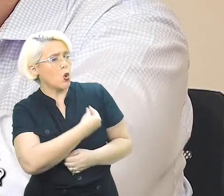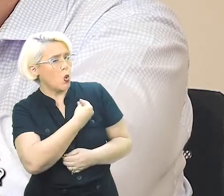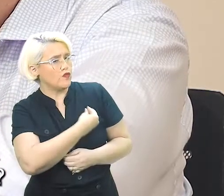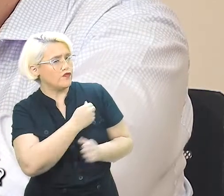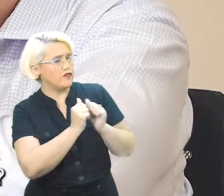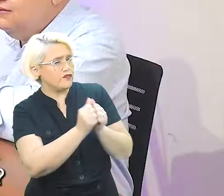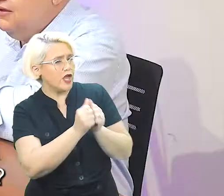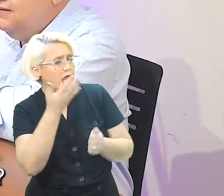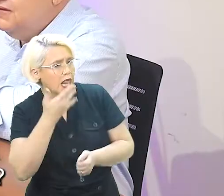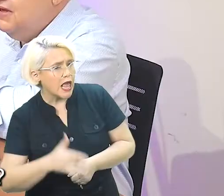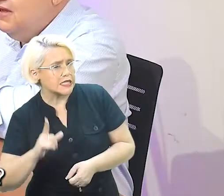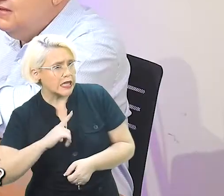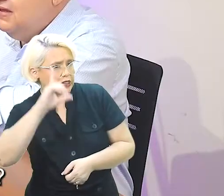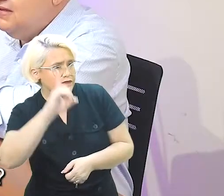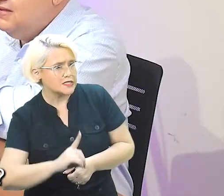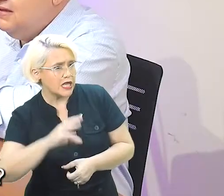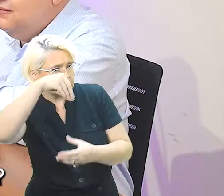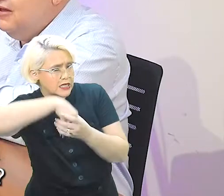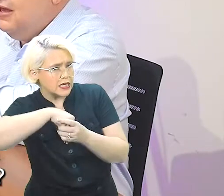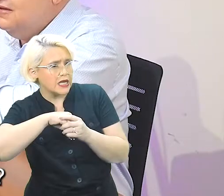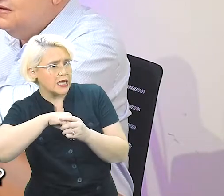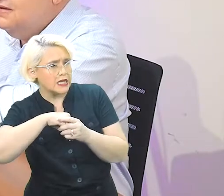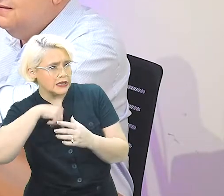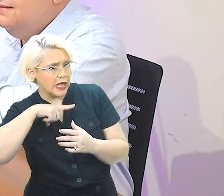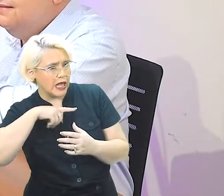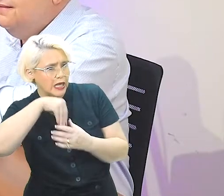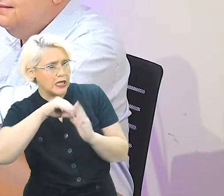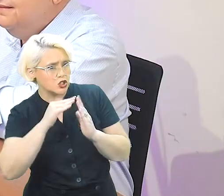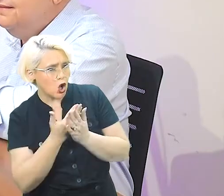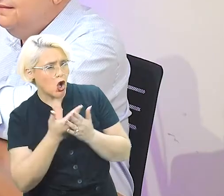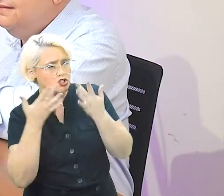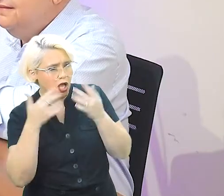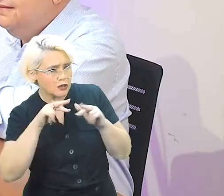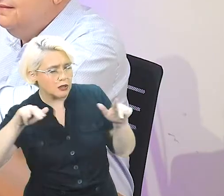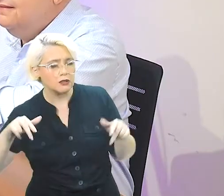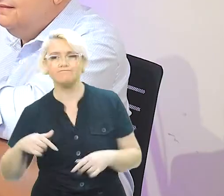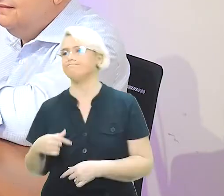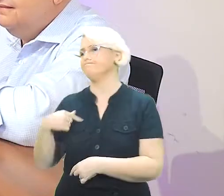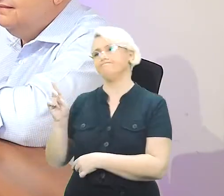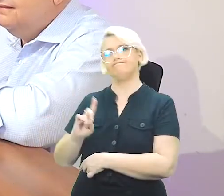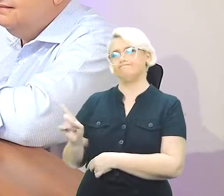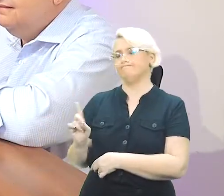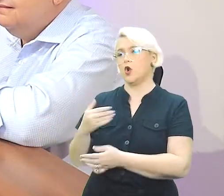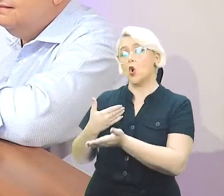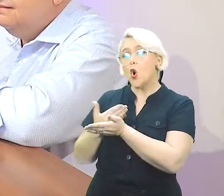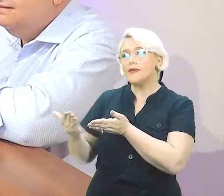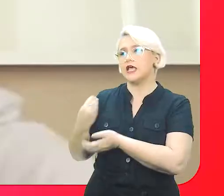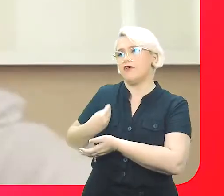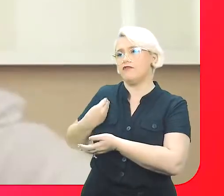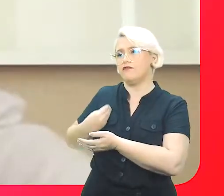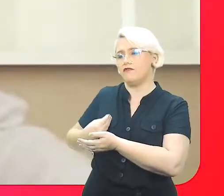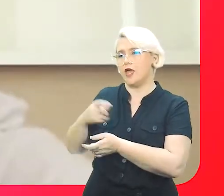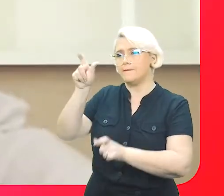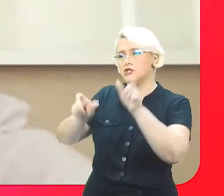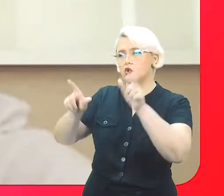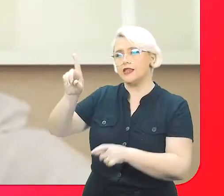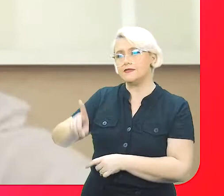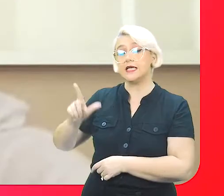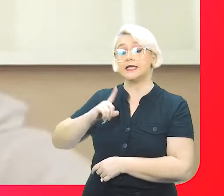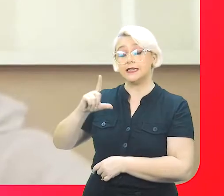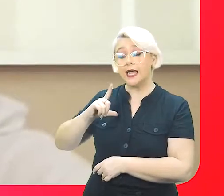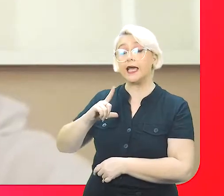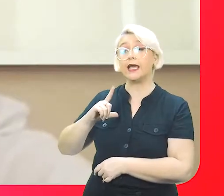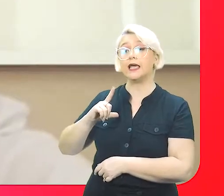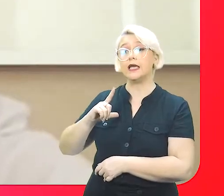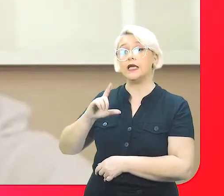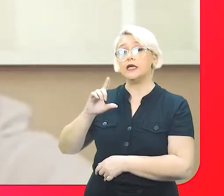com alguma criança com deficiência nessas atividades? Não, eu comecei a conviver com pessoas com